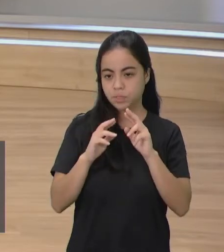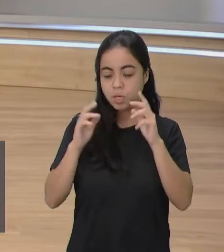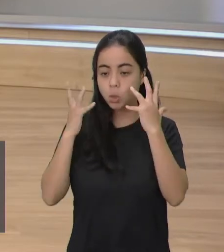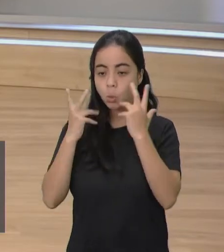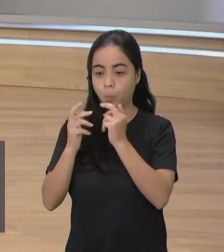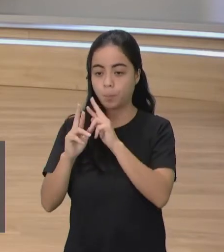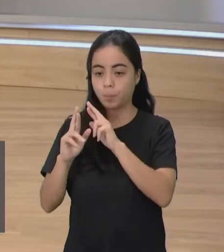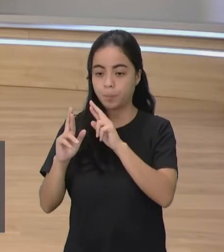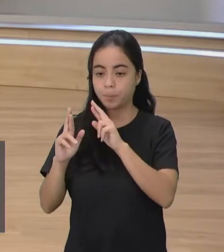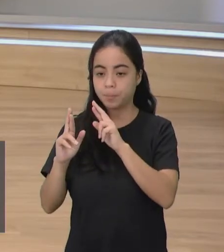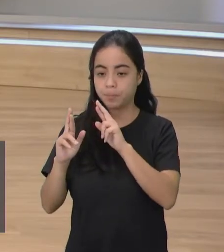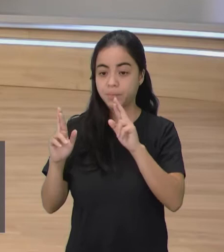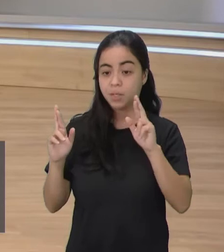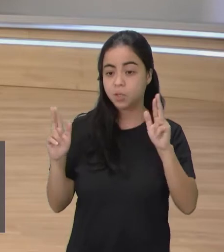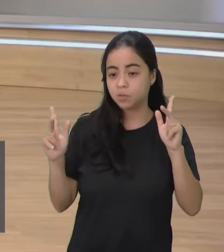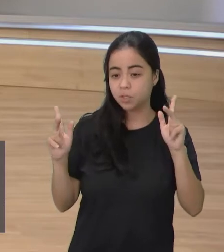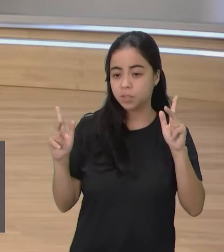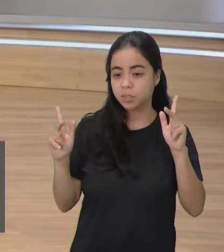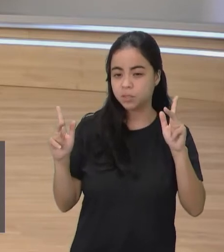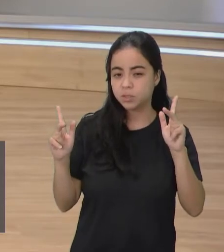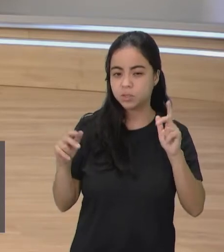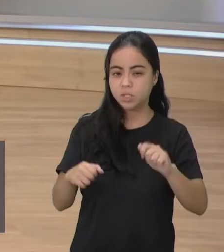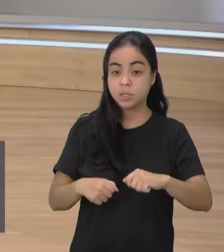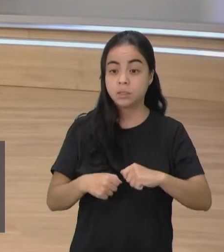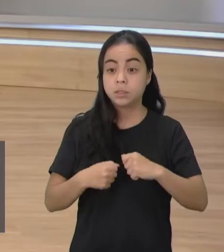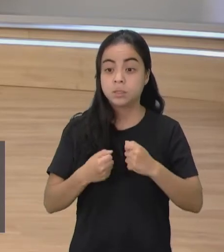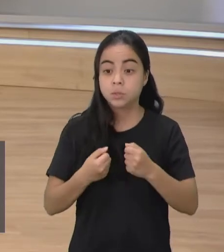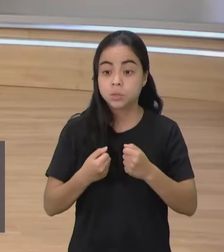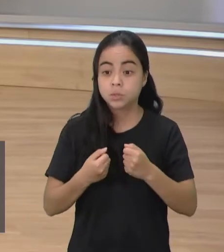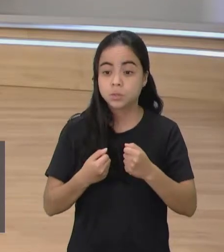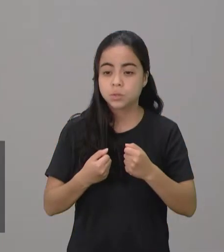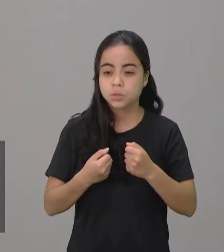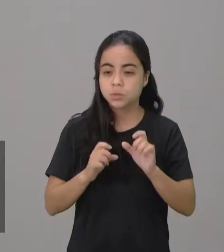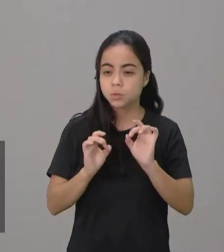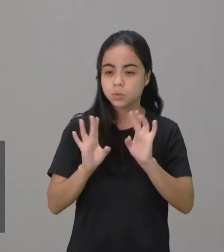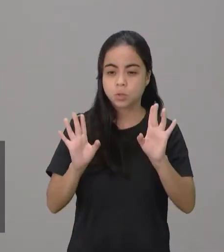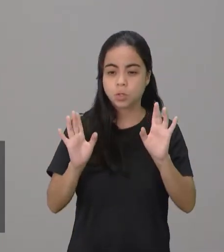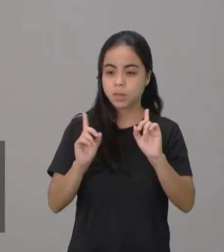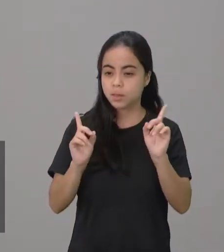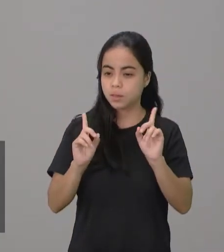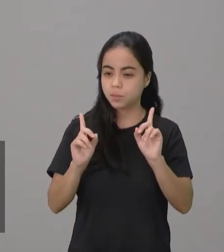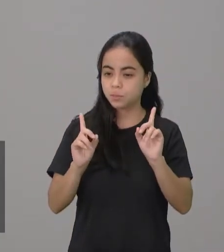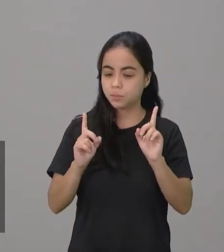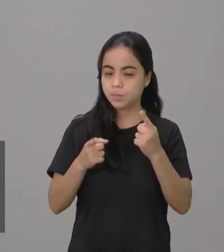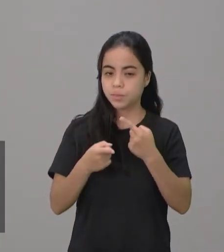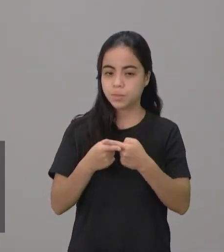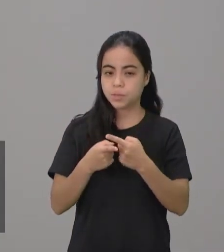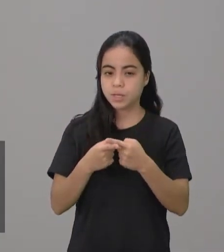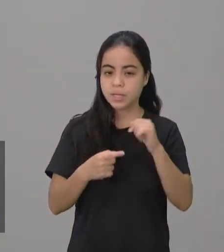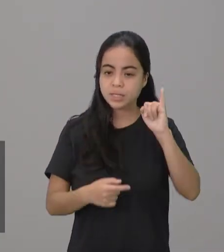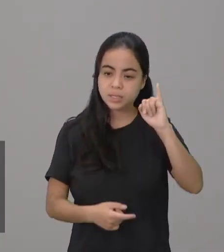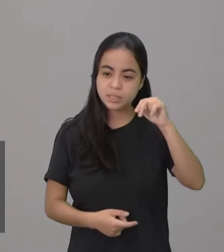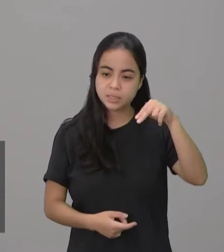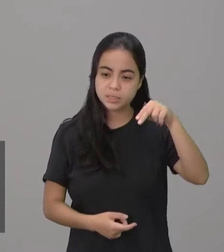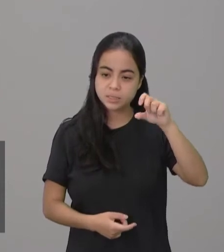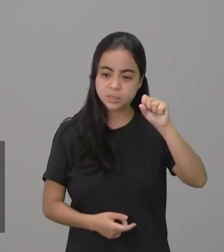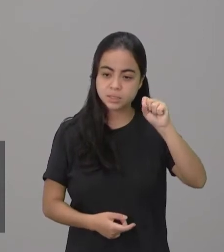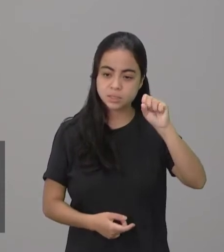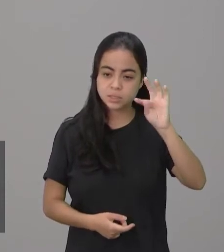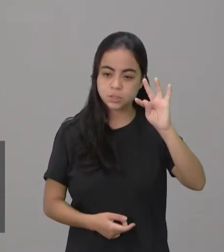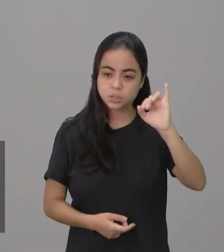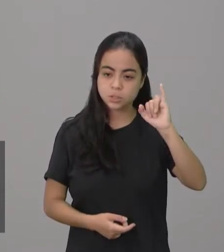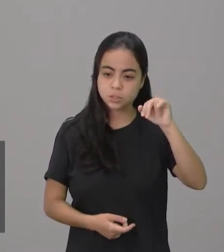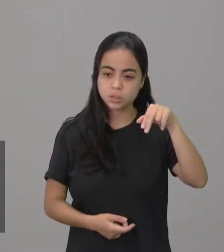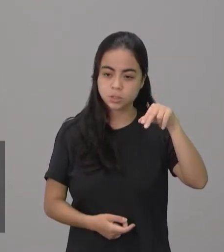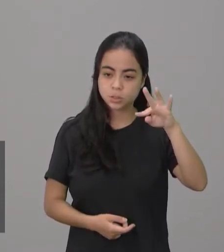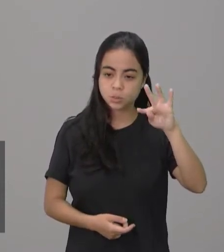age só instintivamente, né? Então, porque ele não vive só instintivamente em função das seus desejos,